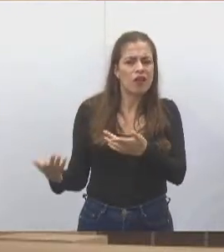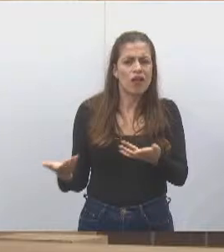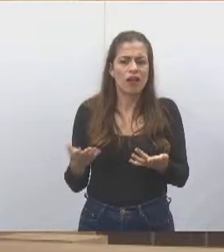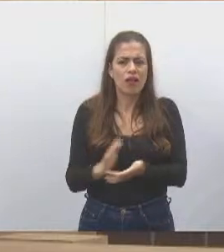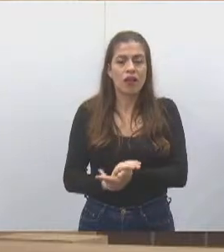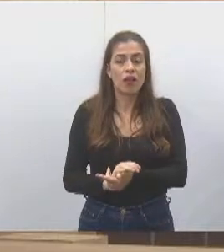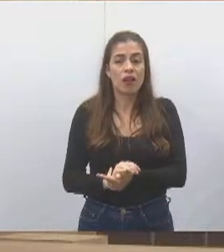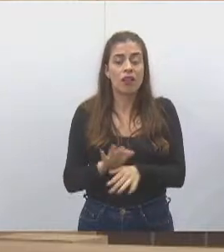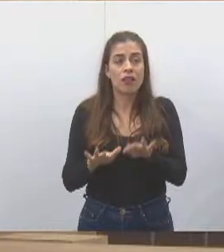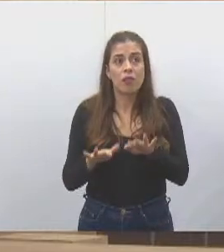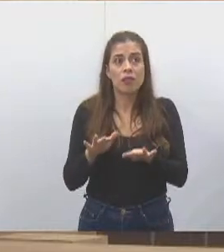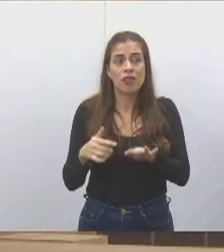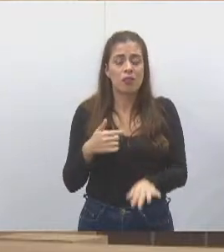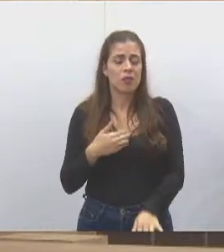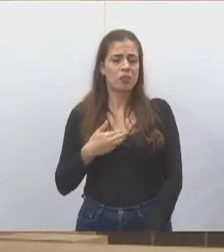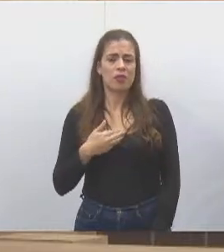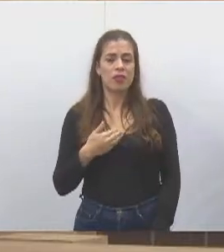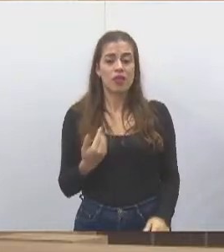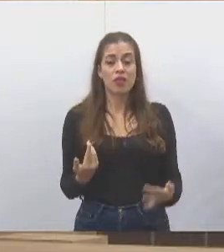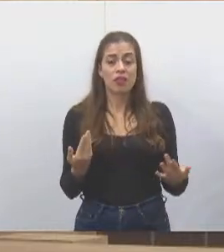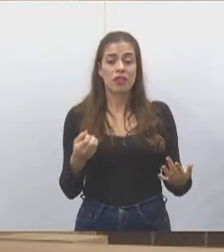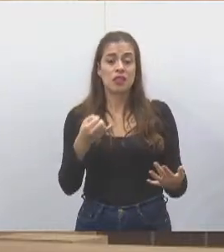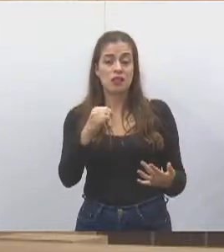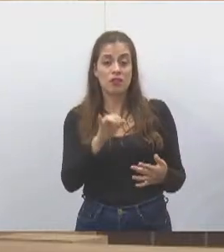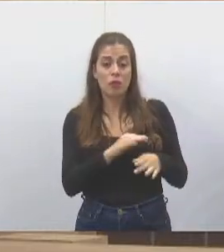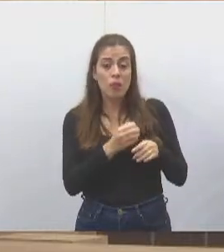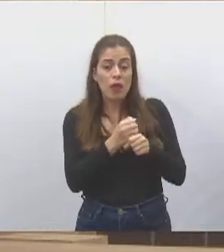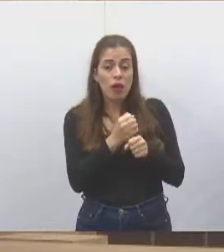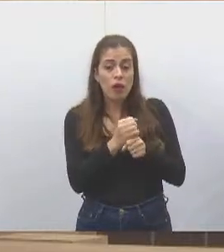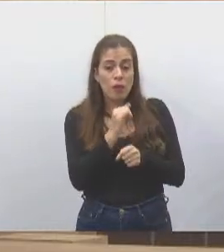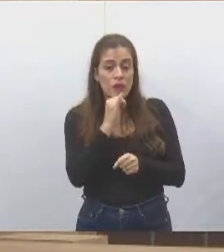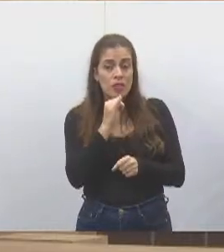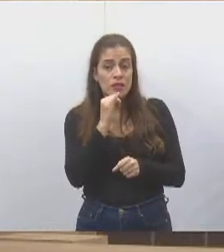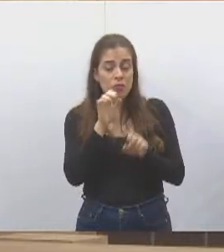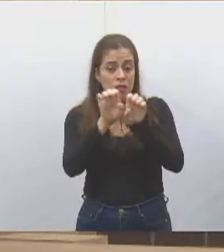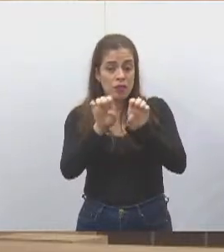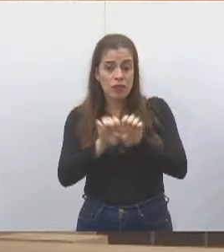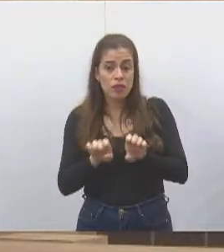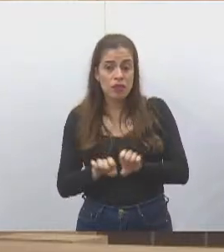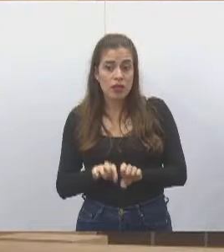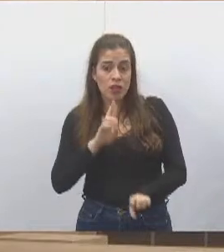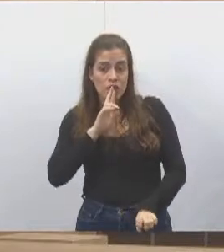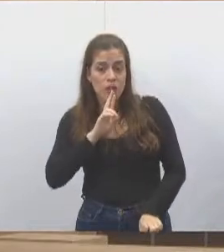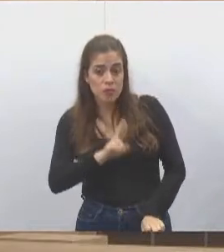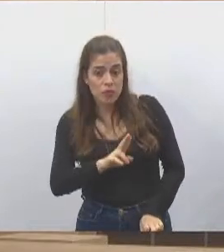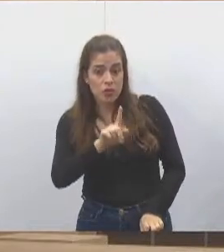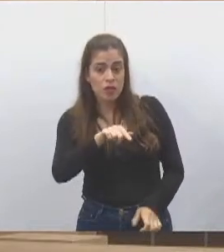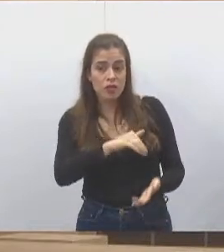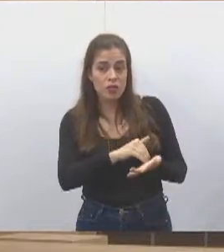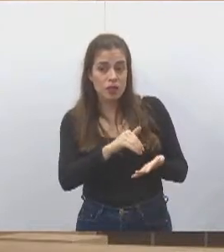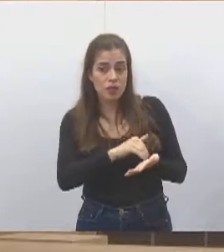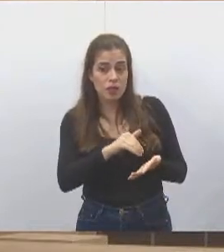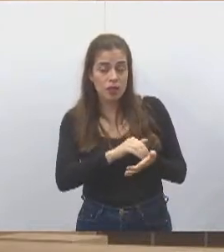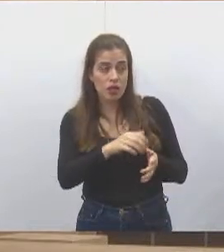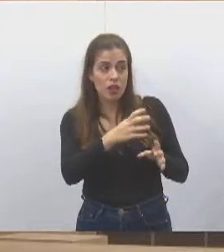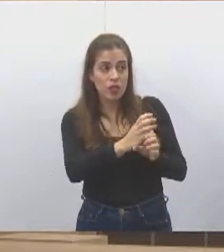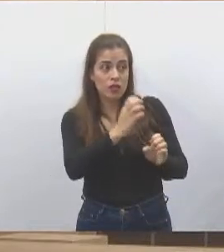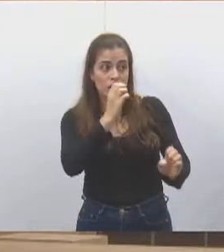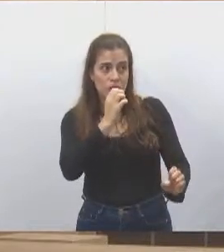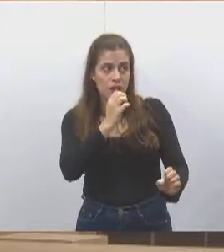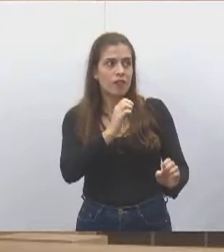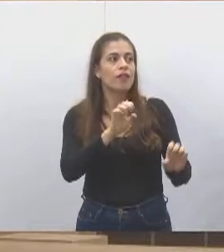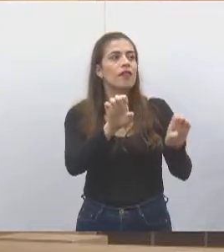Aliás, dependendo, nem para mim. Se for uma obra, por exemplo, da infraestrutura, quem tem que responder é o secretário ou o engenheiro da